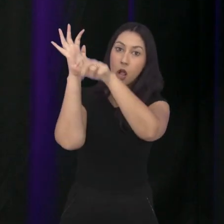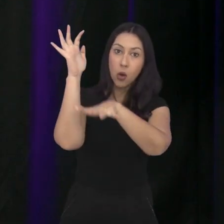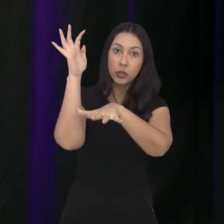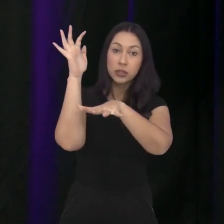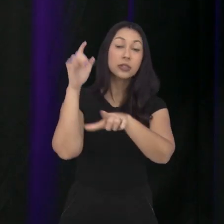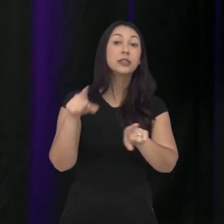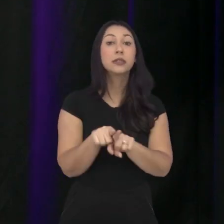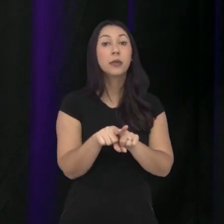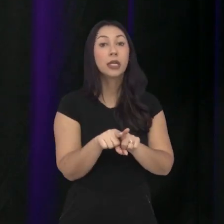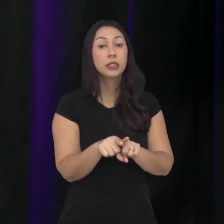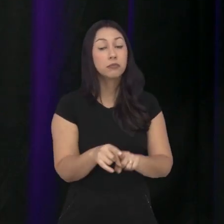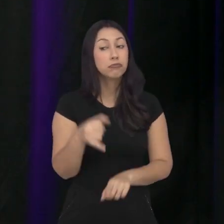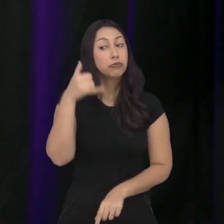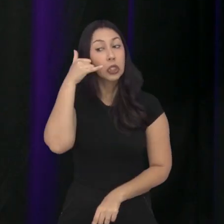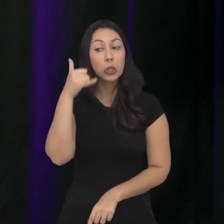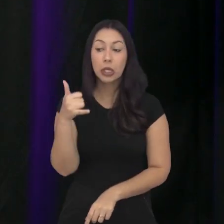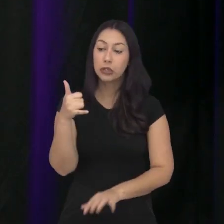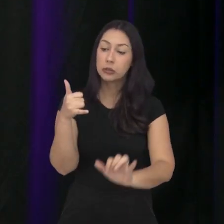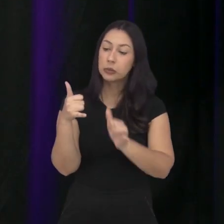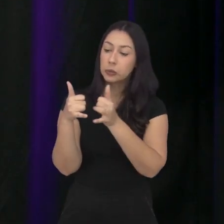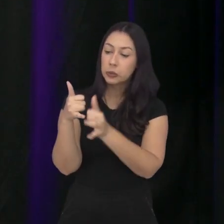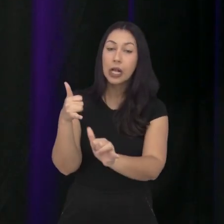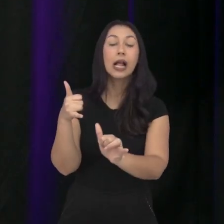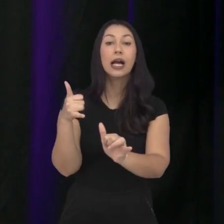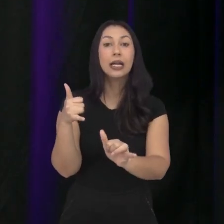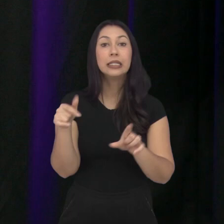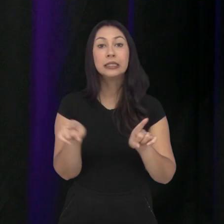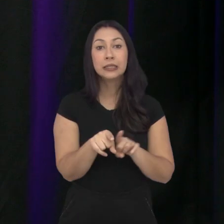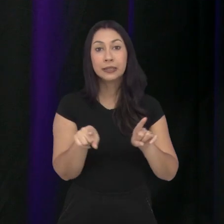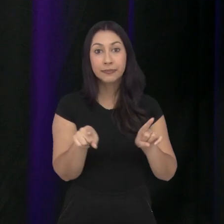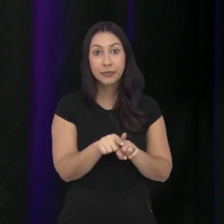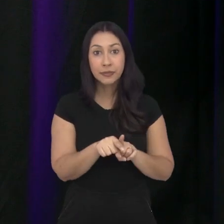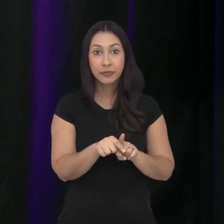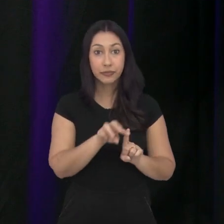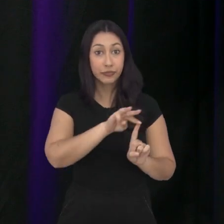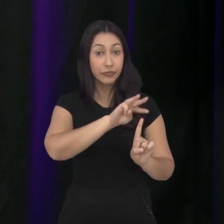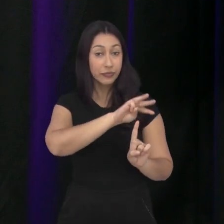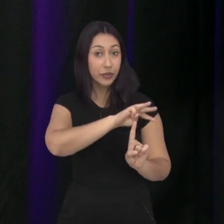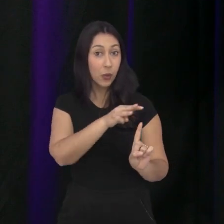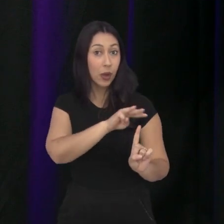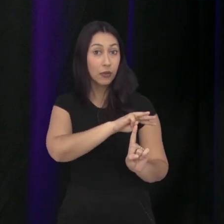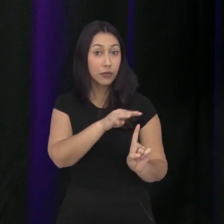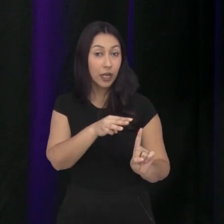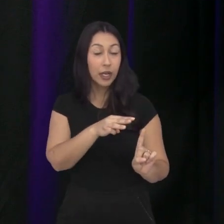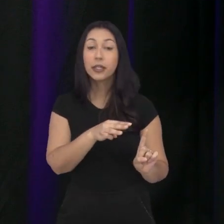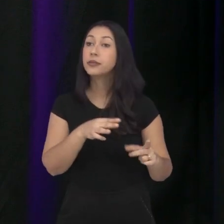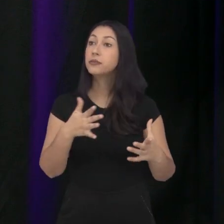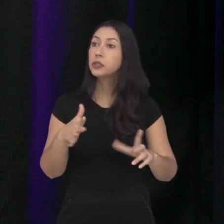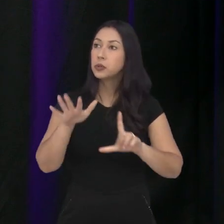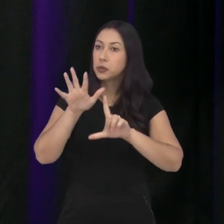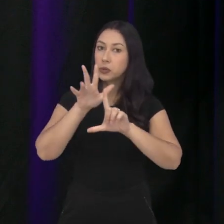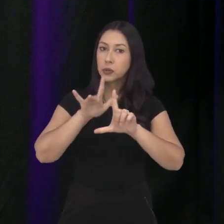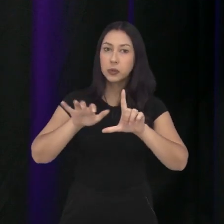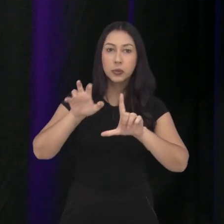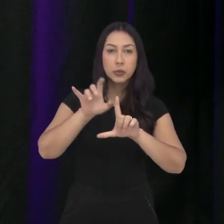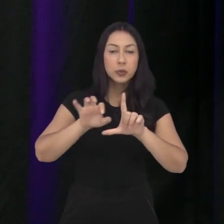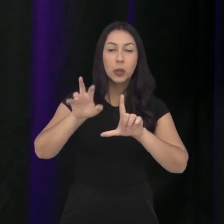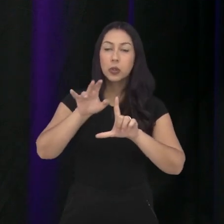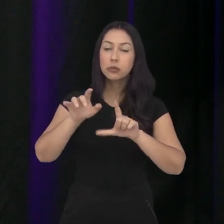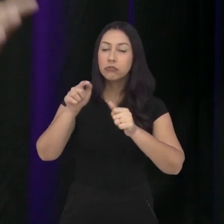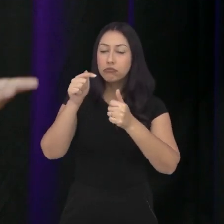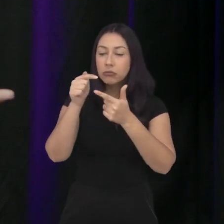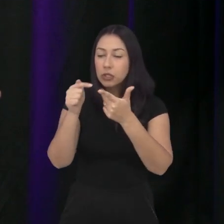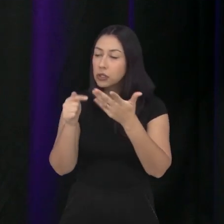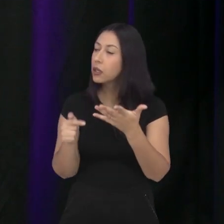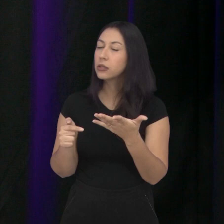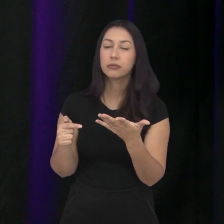iluminação. Ela pode carregar o celular. Ela pode oferecer conexão Wi-Fi. Ela pode oferecer, por exemplo, o QR Code com